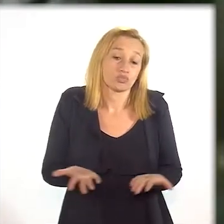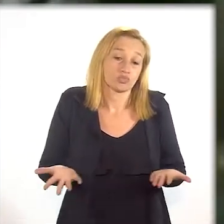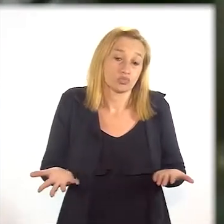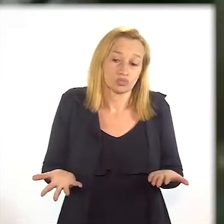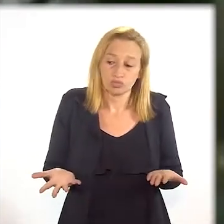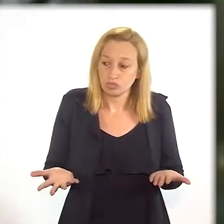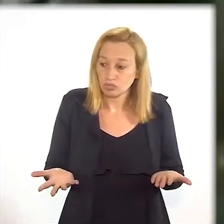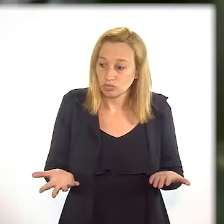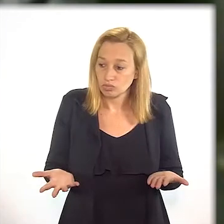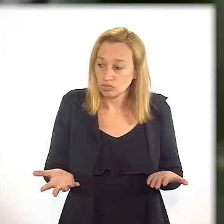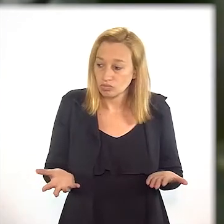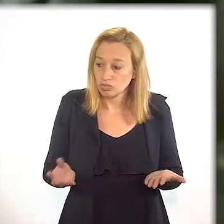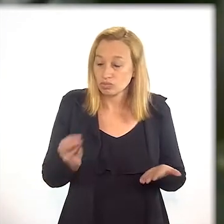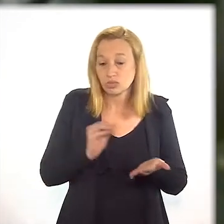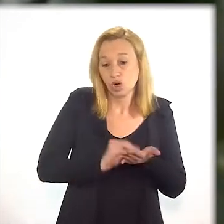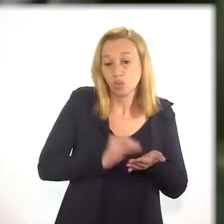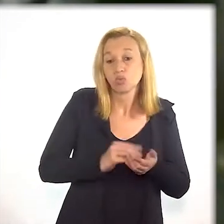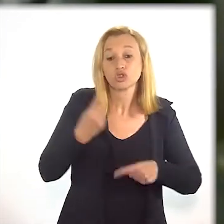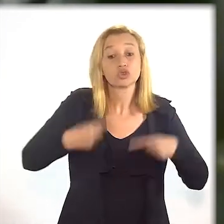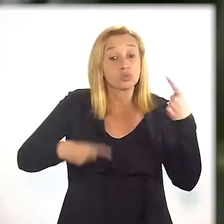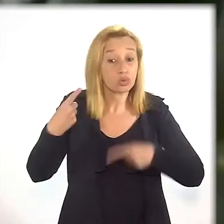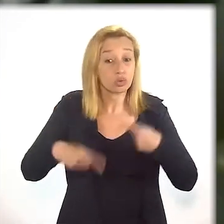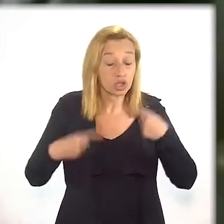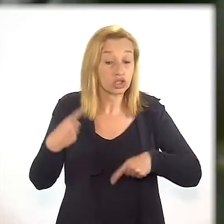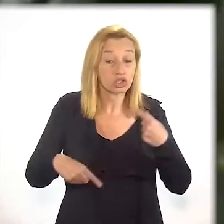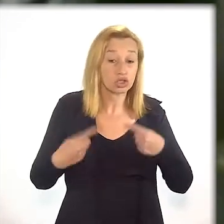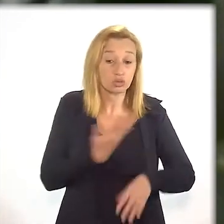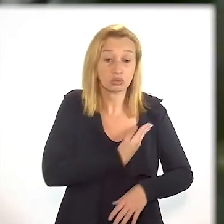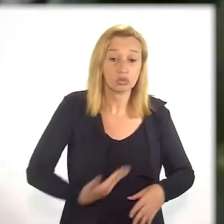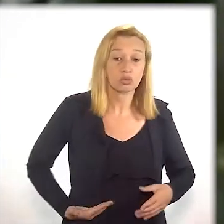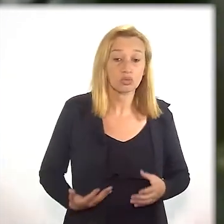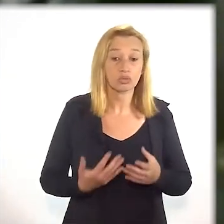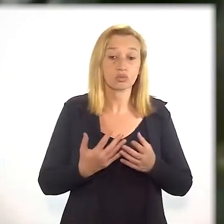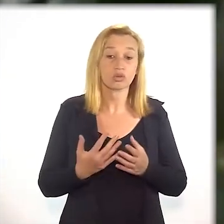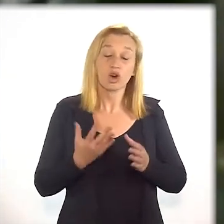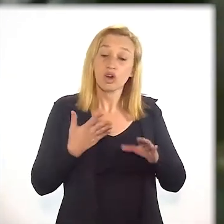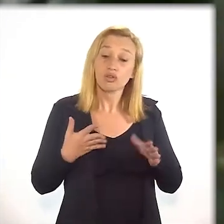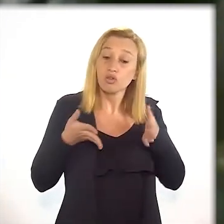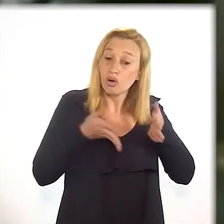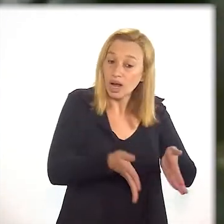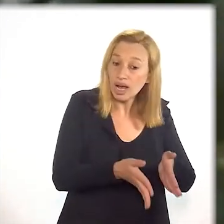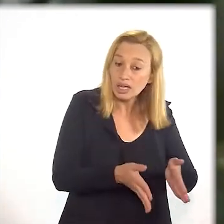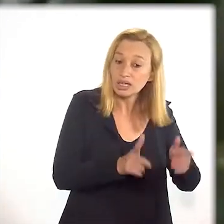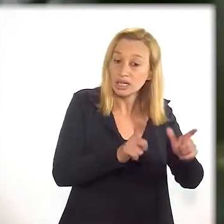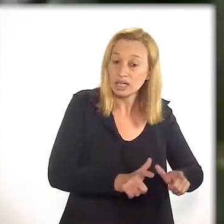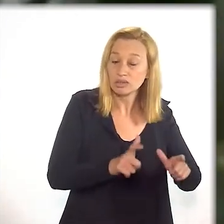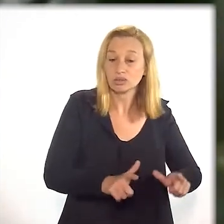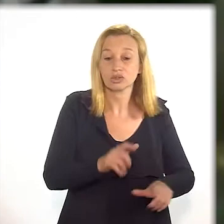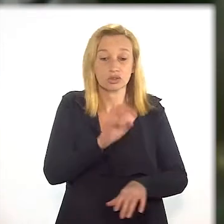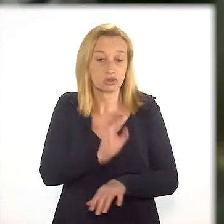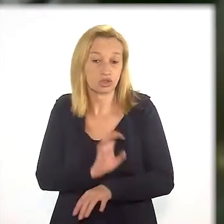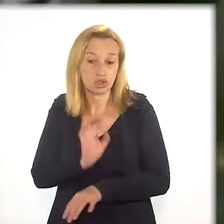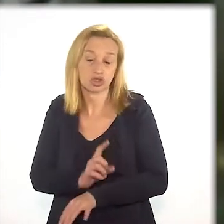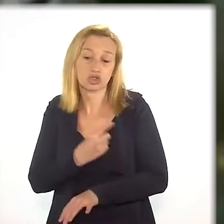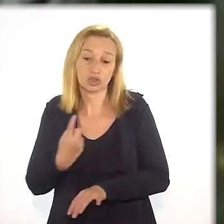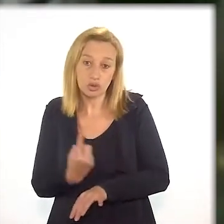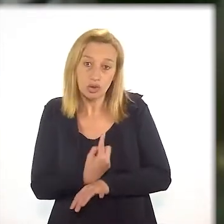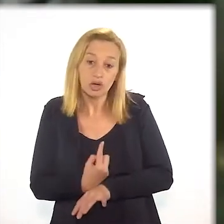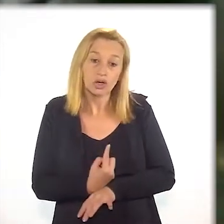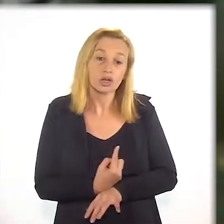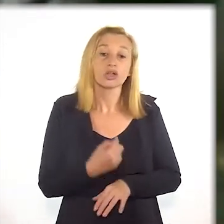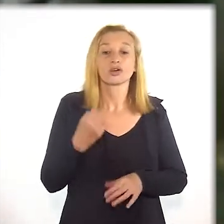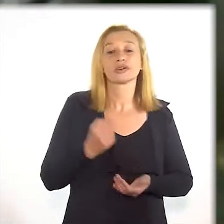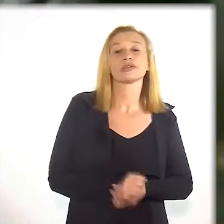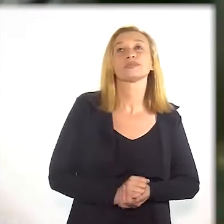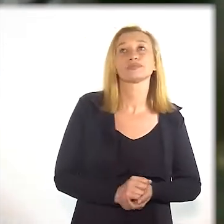falta de algumas políticas públicas voltadas para essa questão aqui no nosso estado, uma pouca eficiência dessas